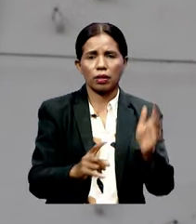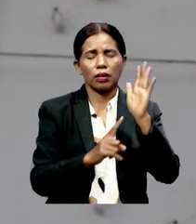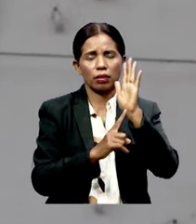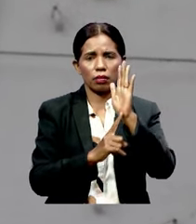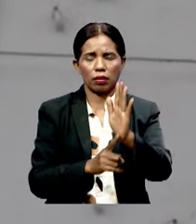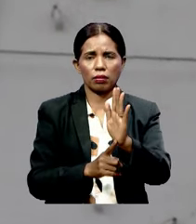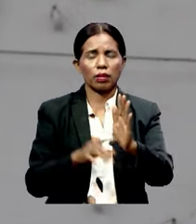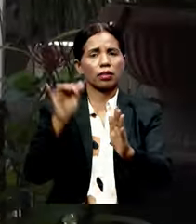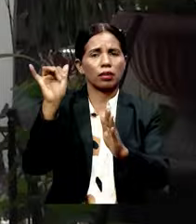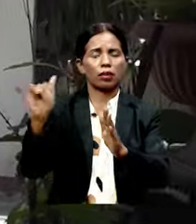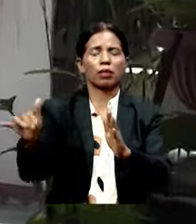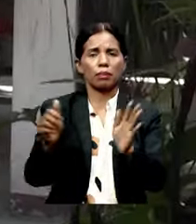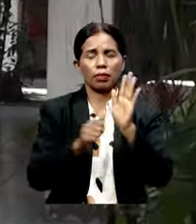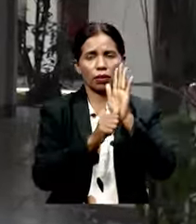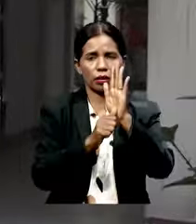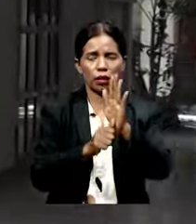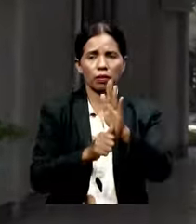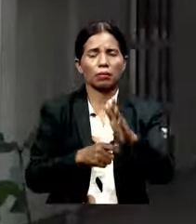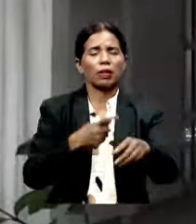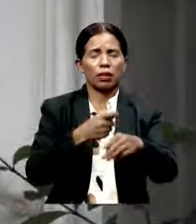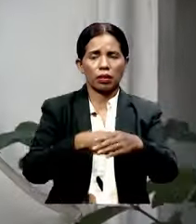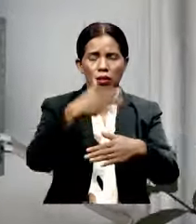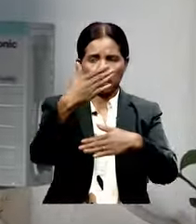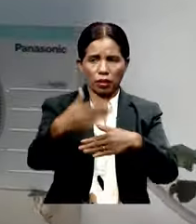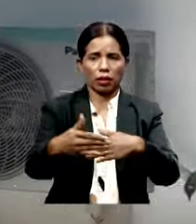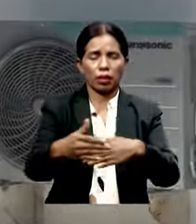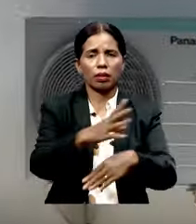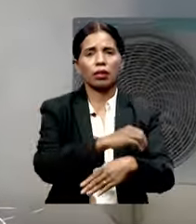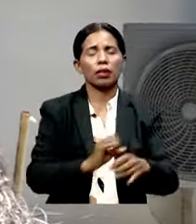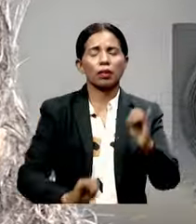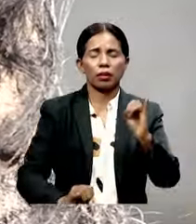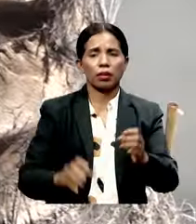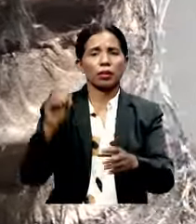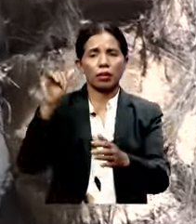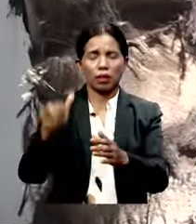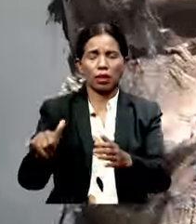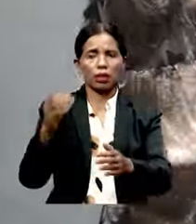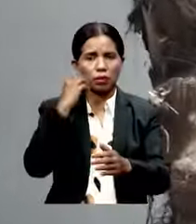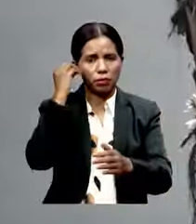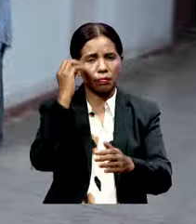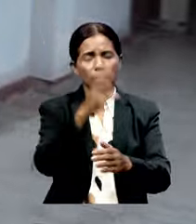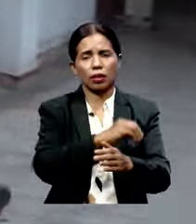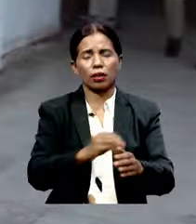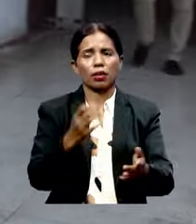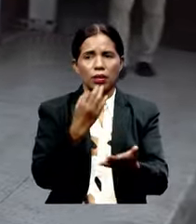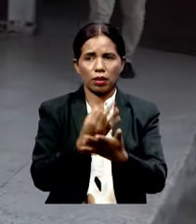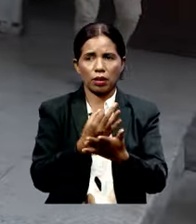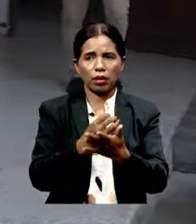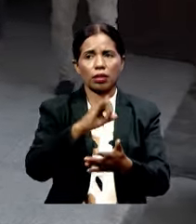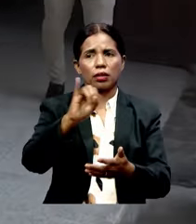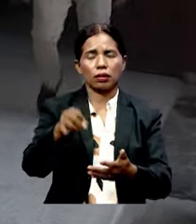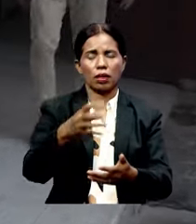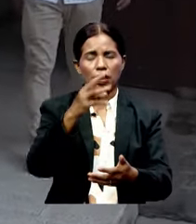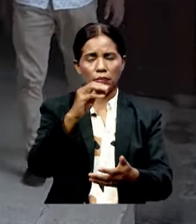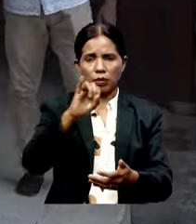medida coação apresentação periódica no termo identidade e residência barguido ho inicial